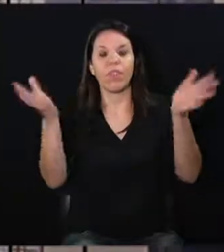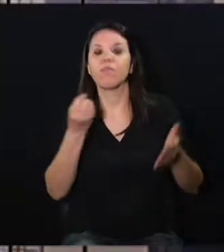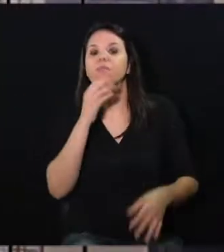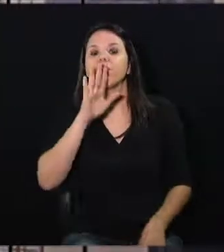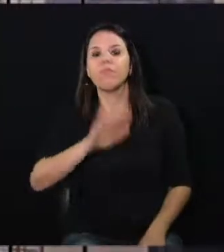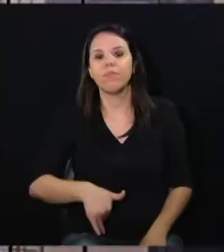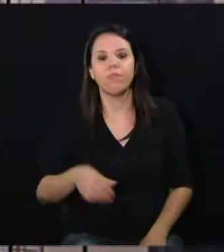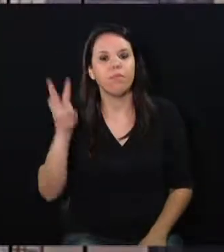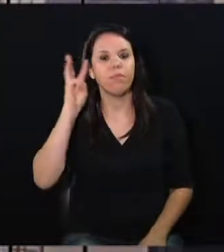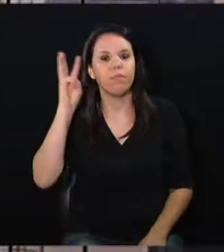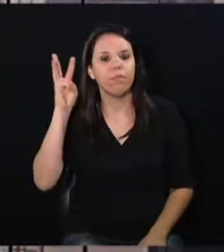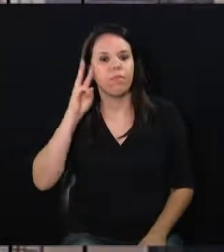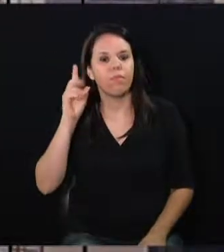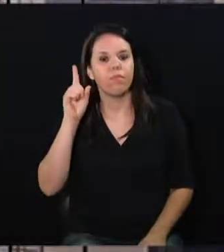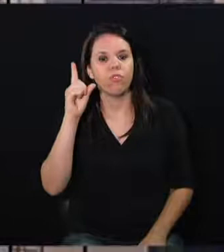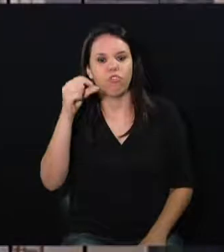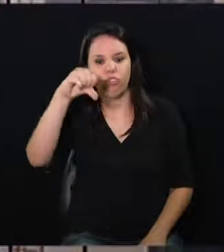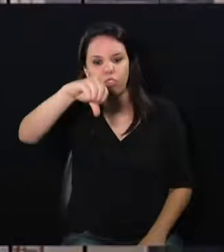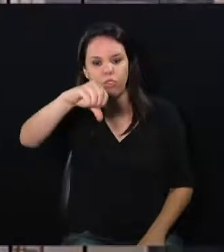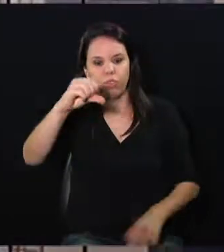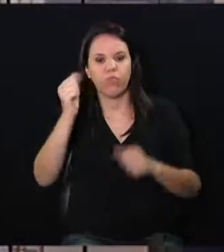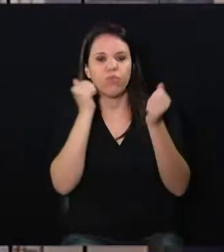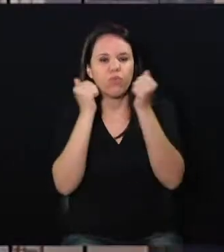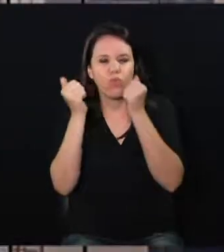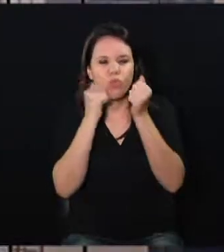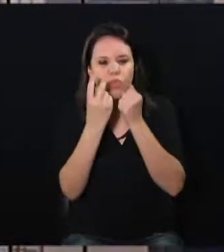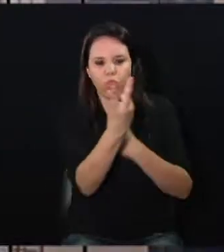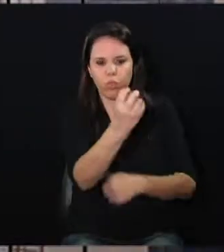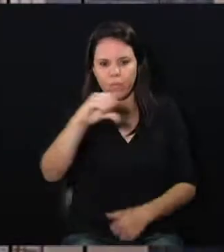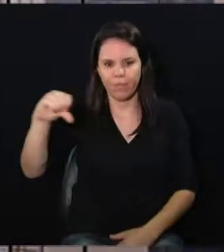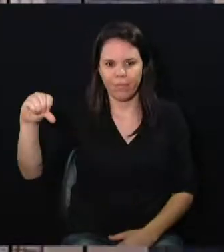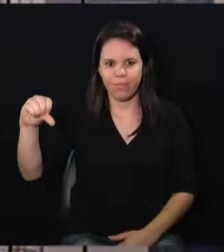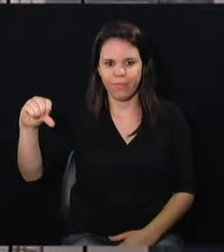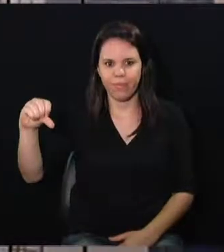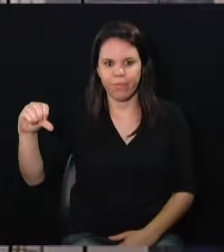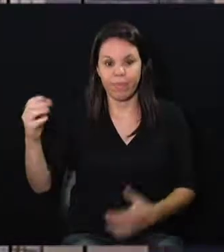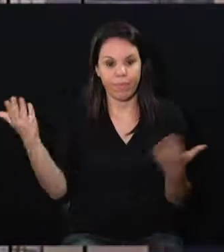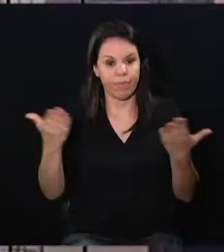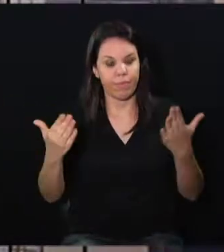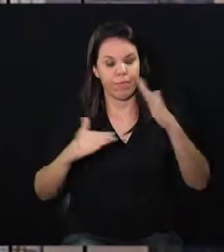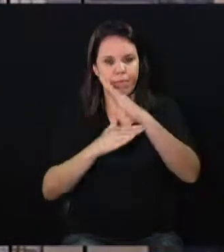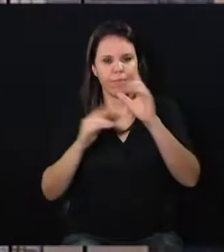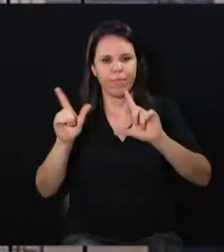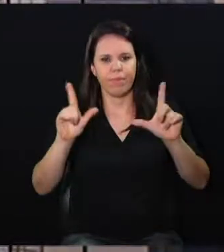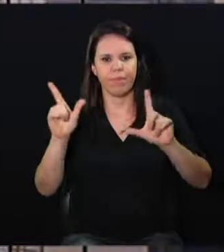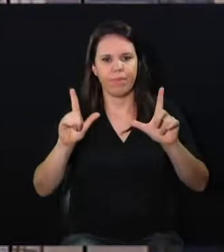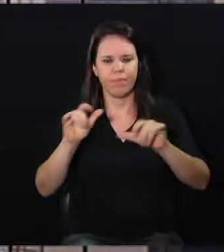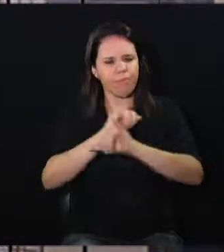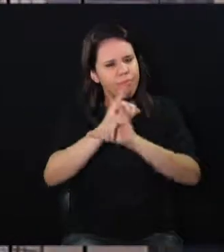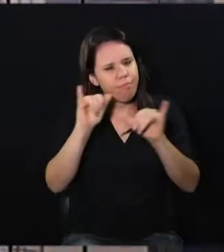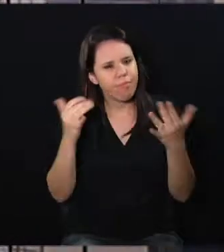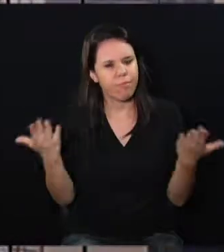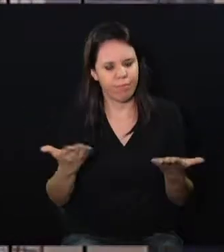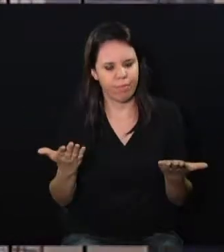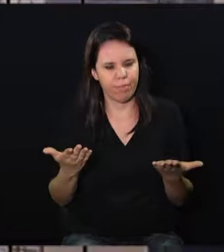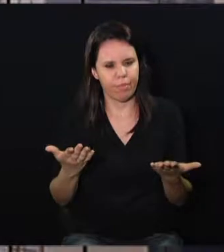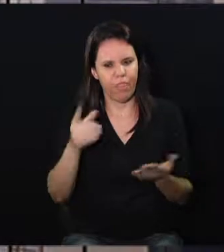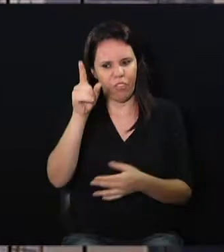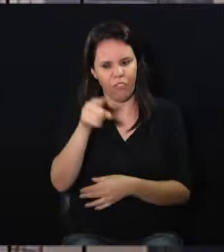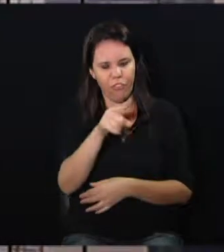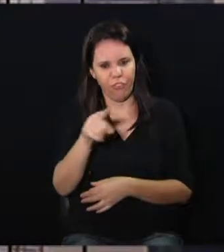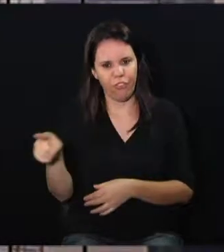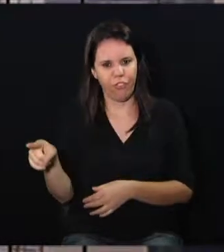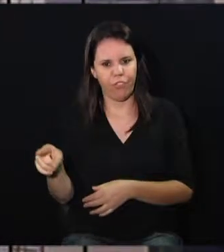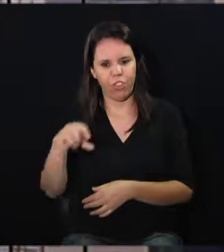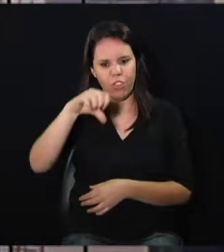Olá, boa tarde. Terça-feira, dia 9 de julho de 2019. Está no ar o Jornal Câmara Notícia neste feriado, 9